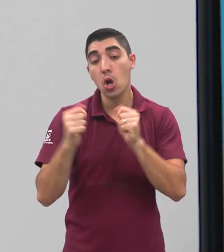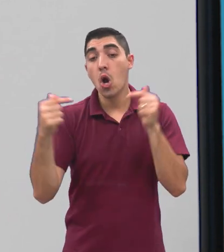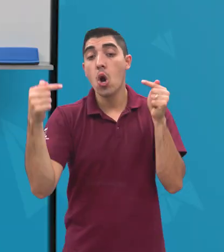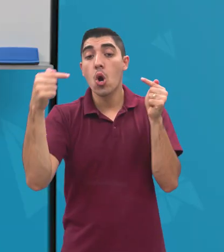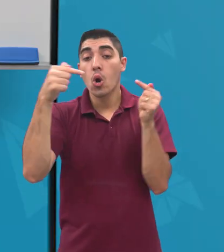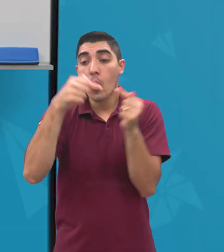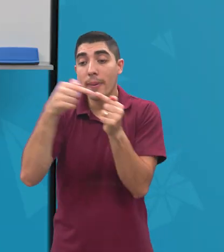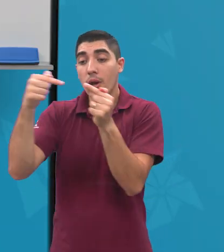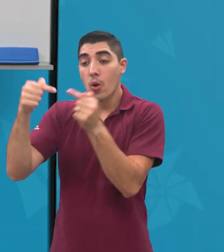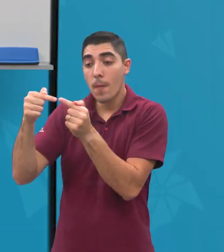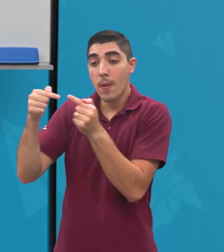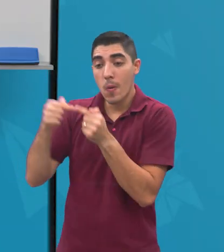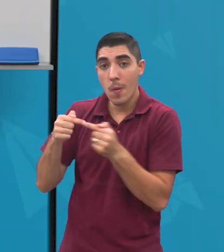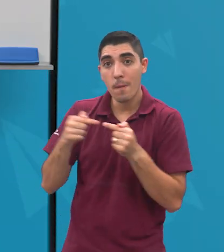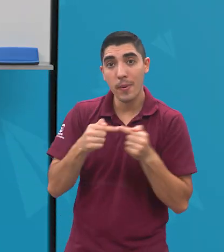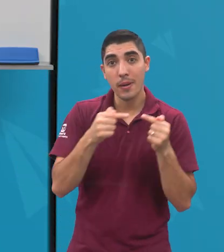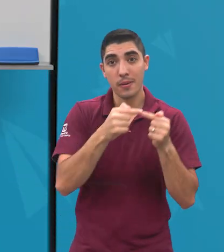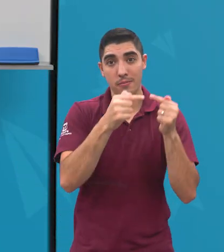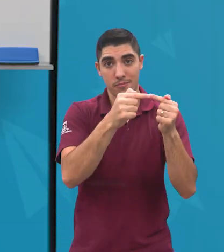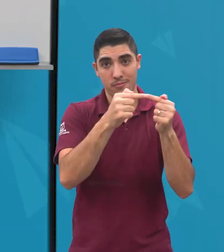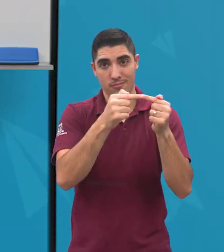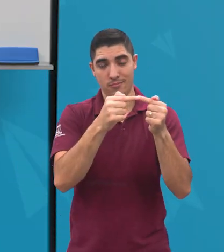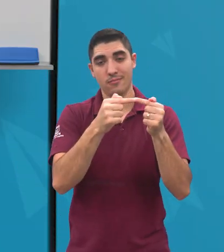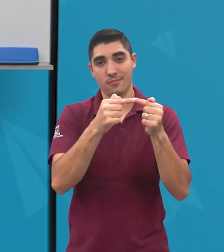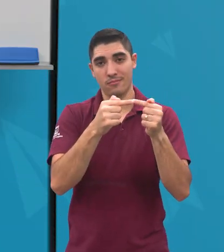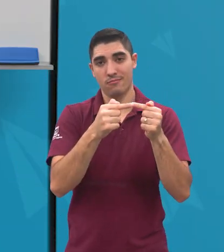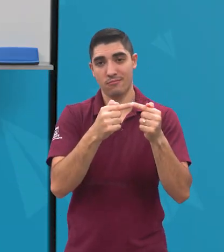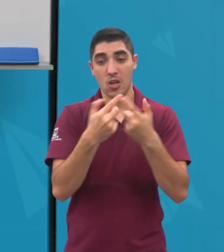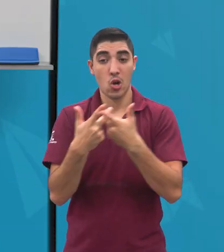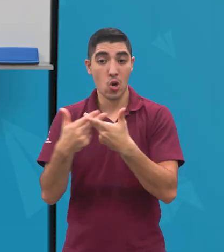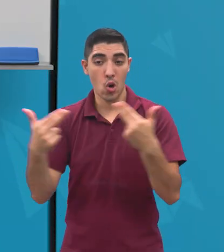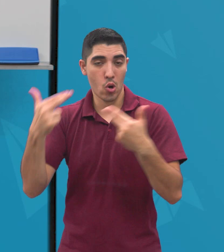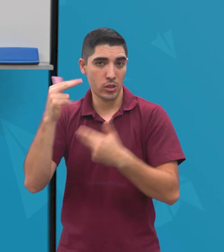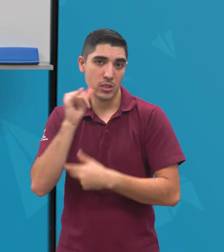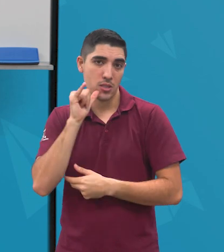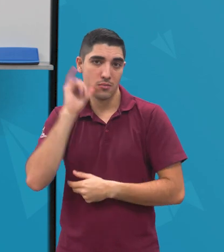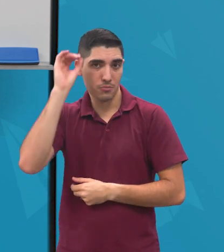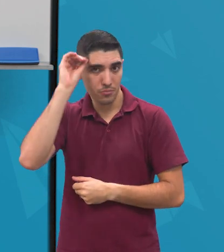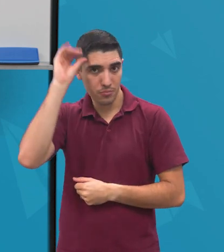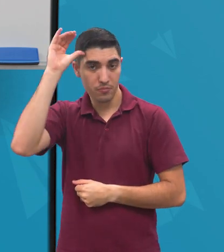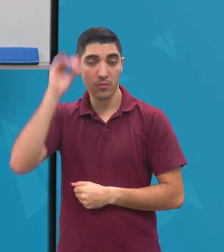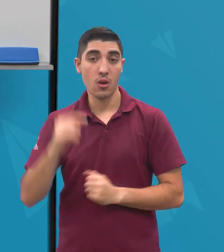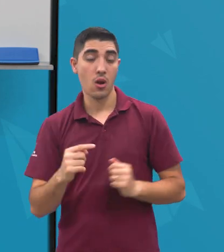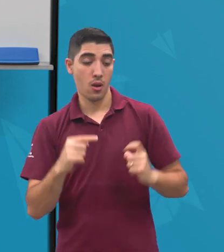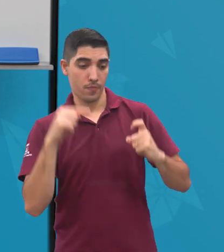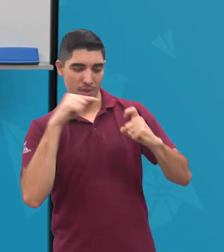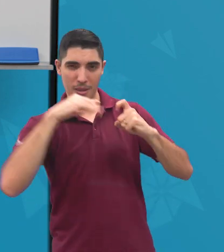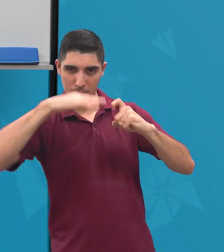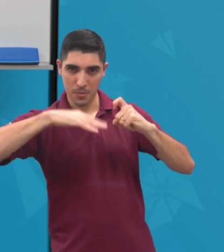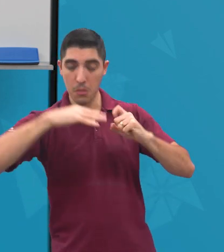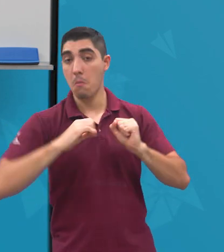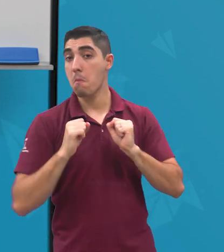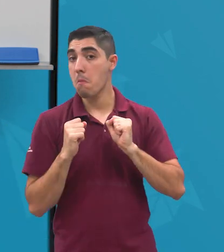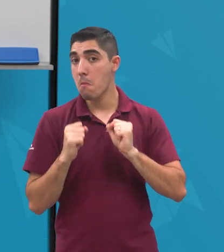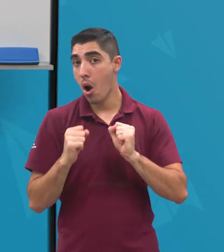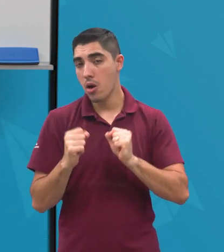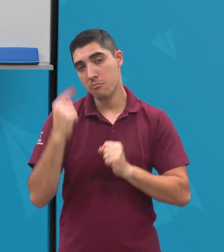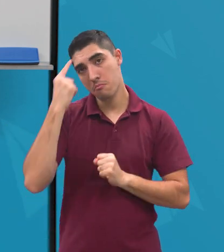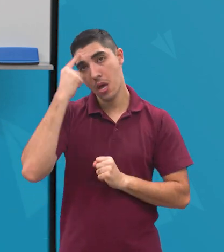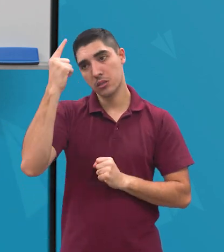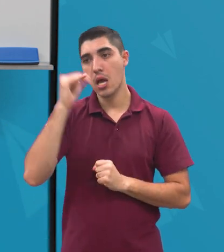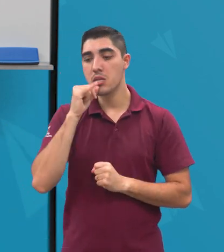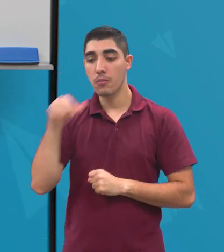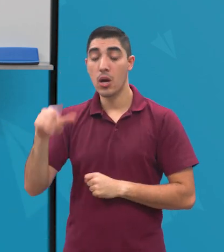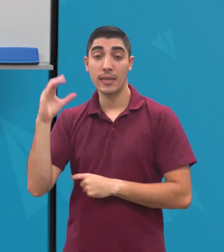conversa entre vários campos de conhecimento. Podemos interpretar esse mito do ponto de vista